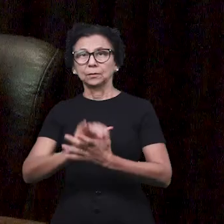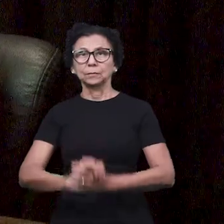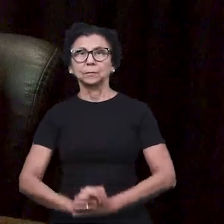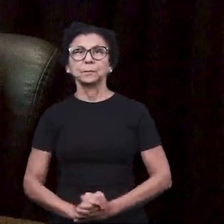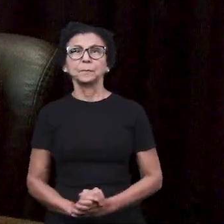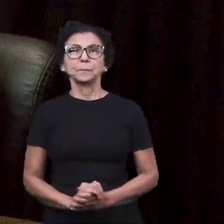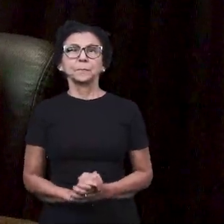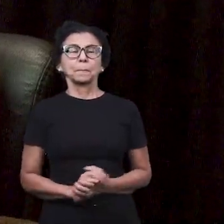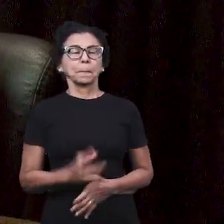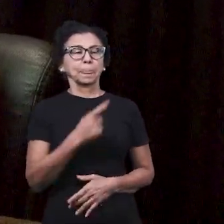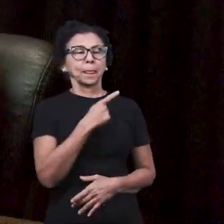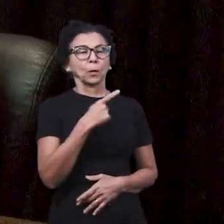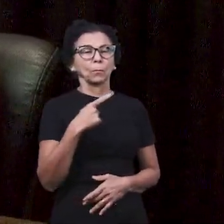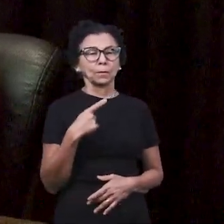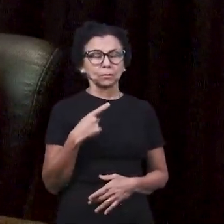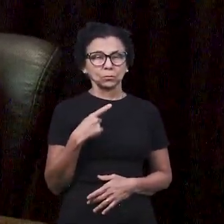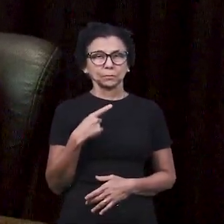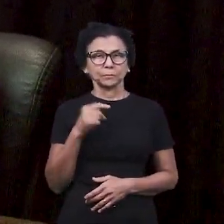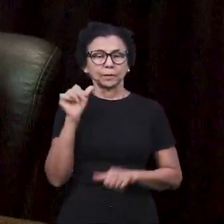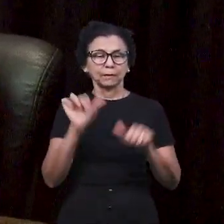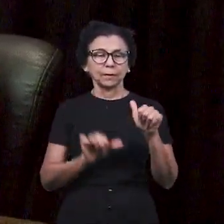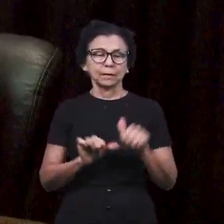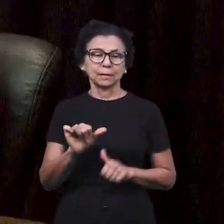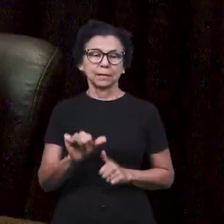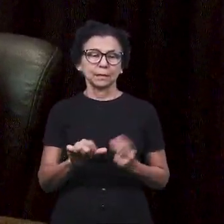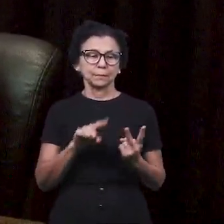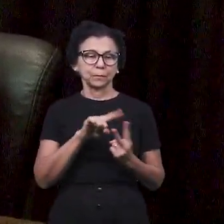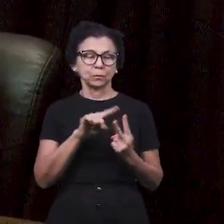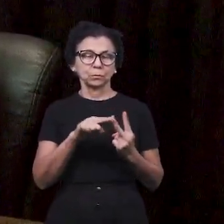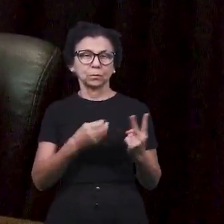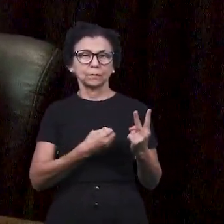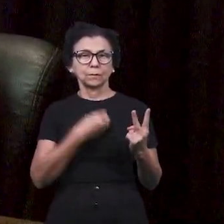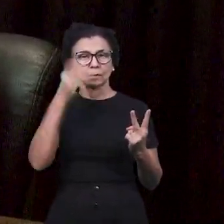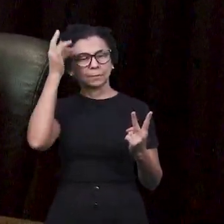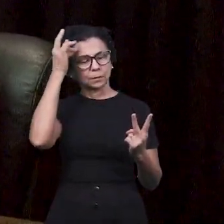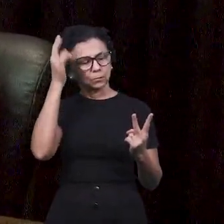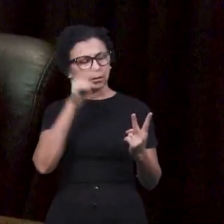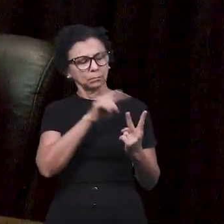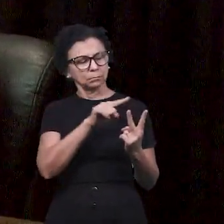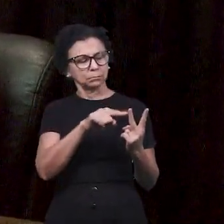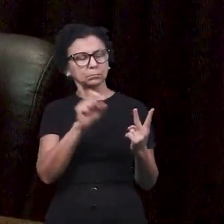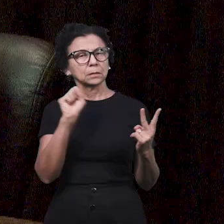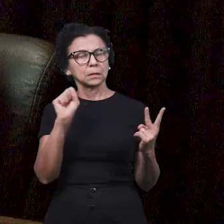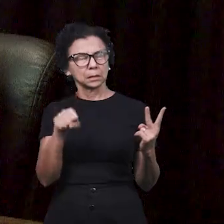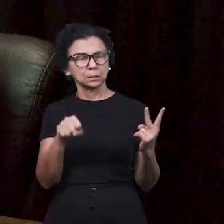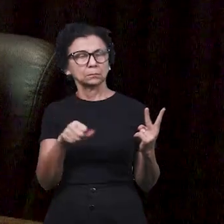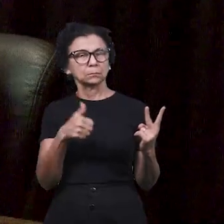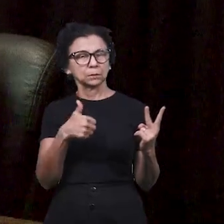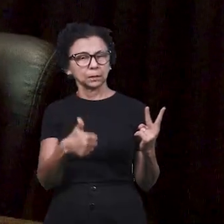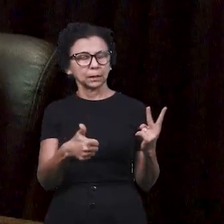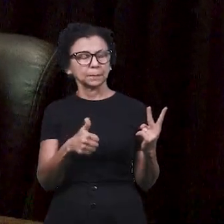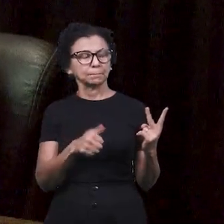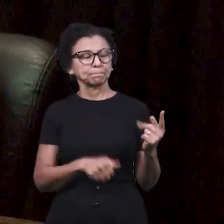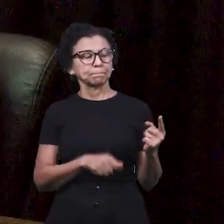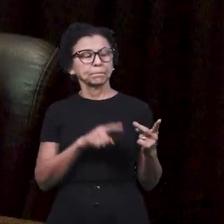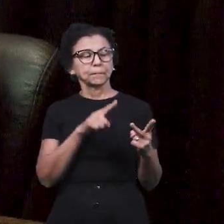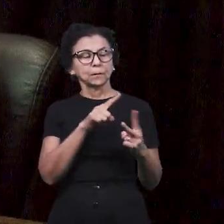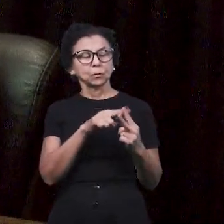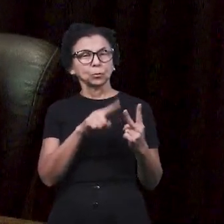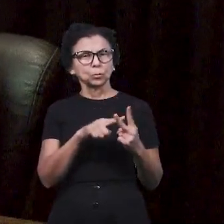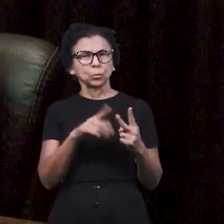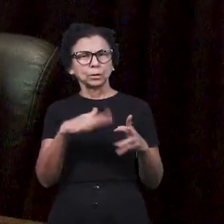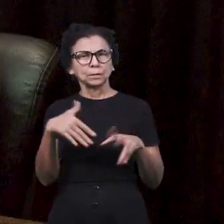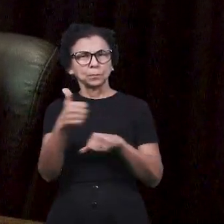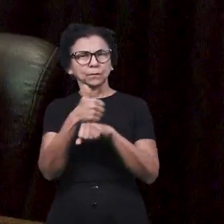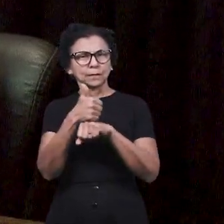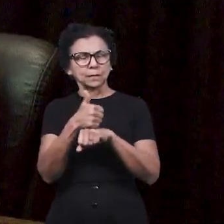eles, vai ver primeiro a vida espiritual dos dois. Os dois têm vida espiritual? Tem. Vai ver a vida profissional. Os